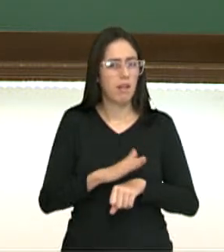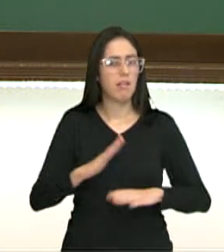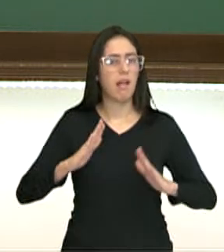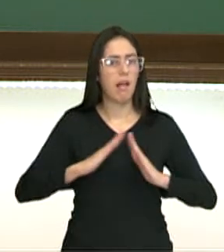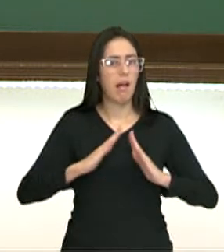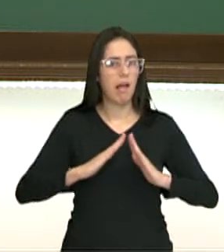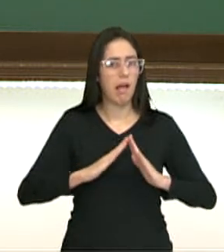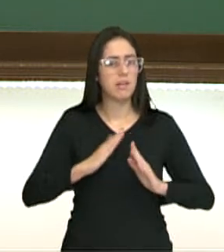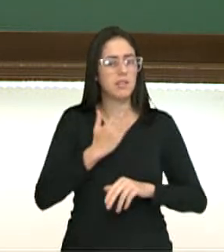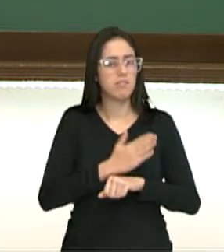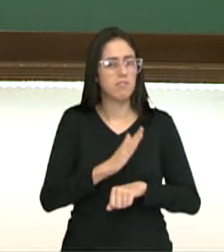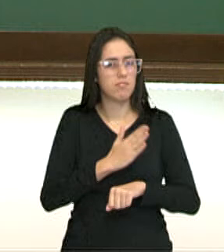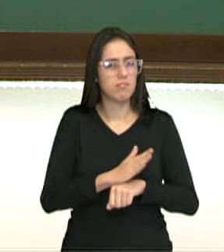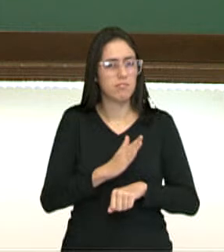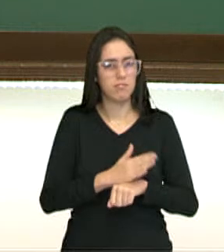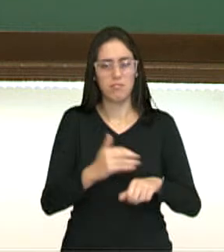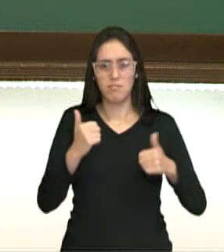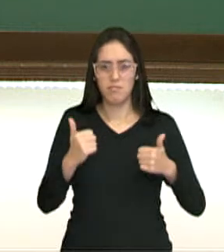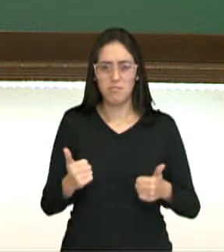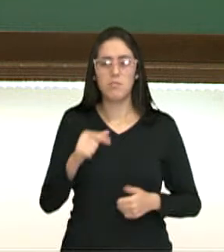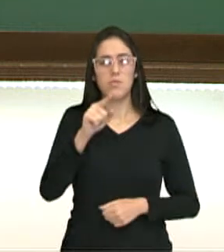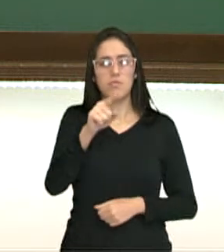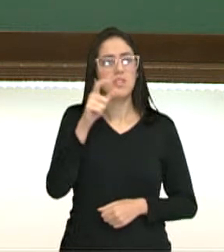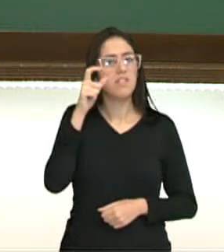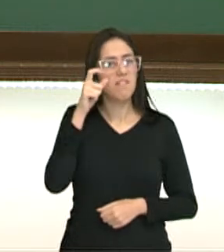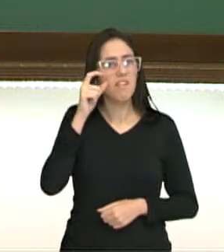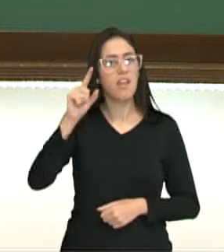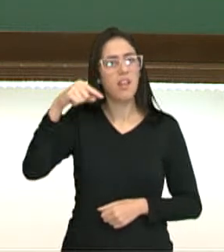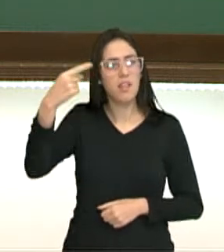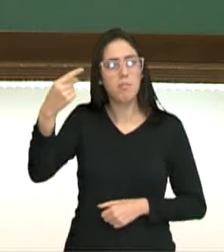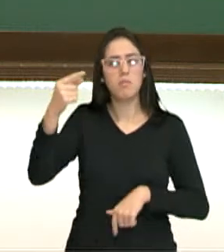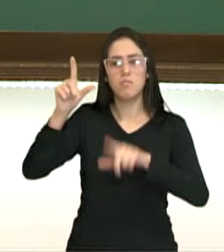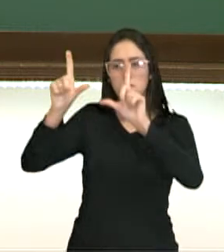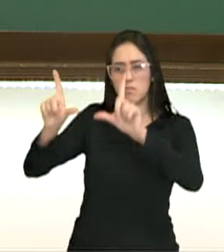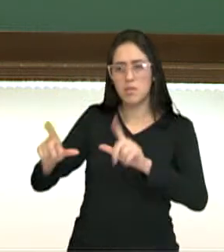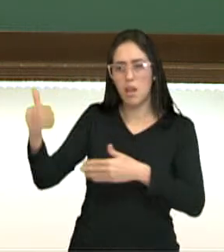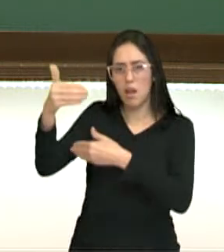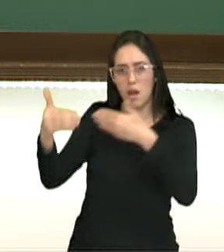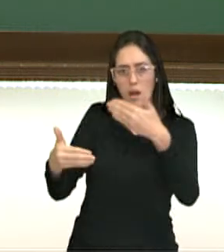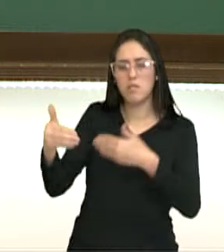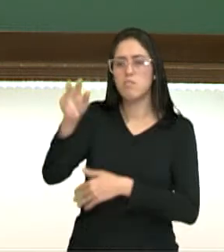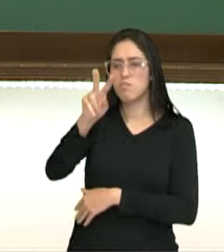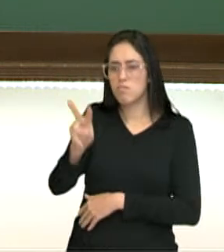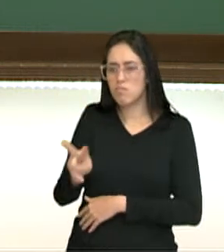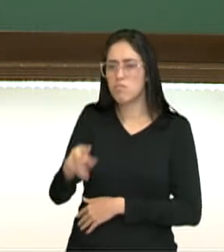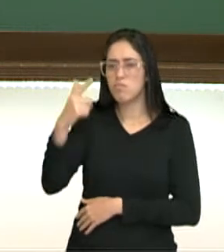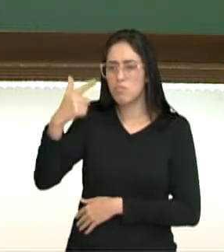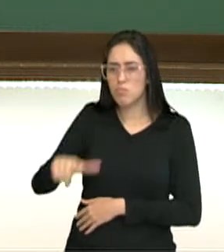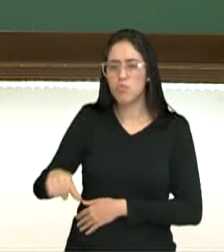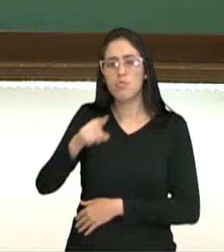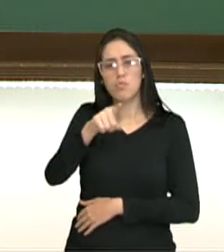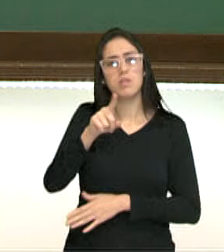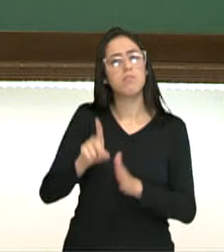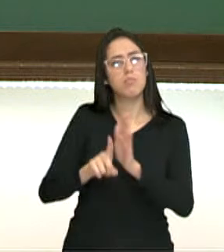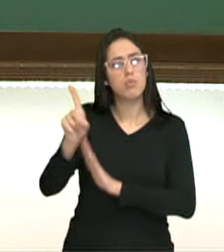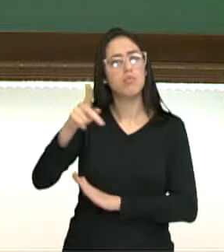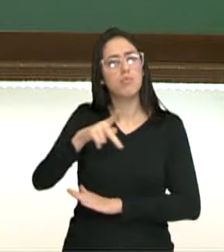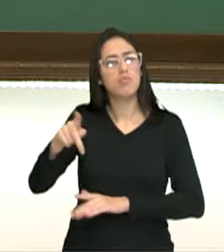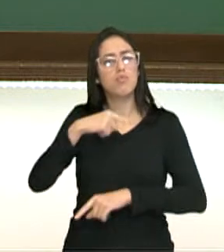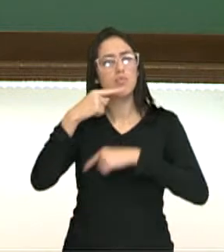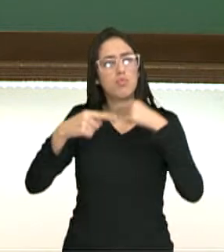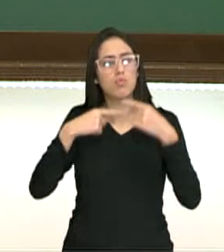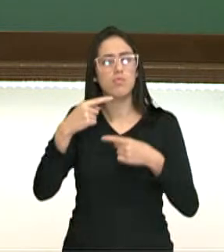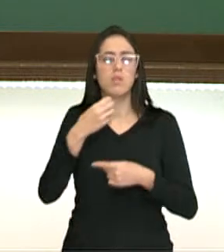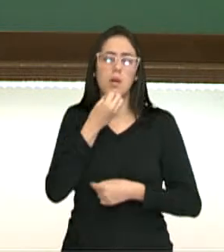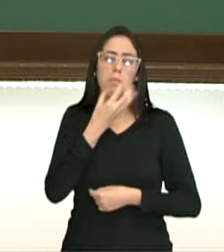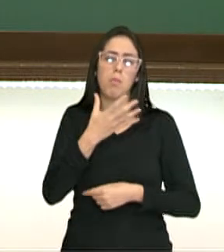casa, beleza? Vejam depois os slides, repasse essas aulas aí com o seu professor e tudo ficará